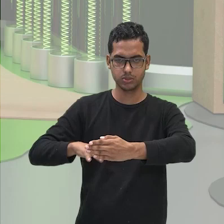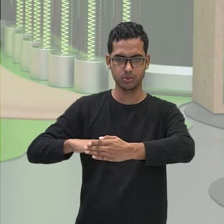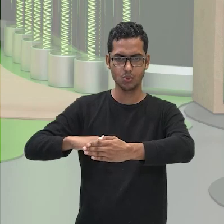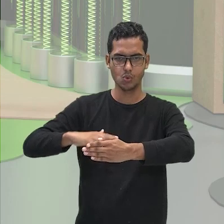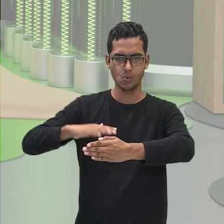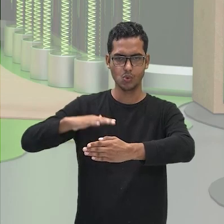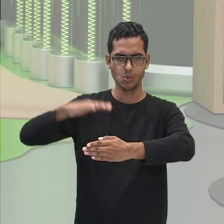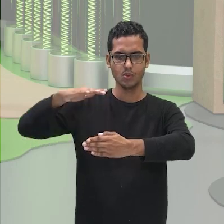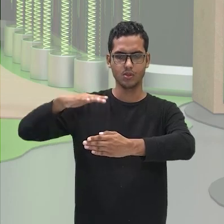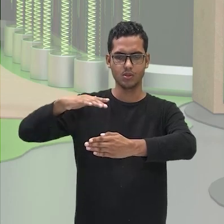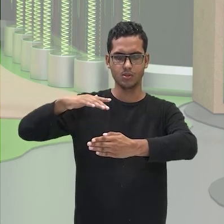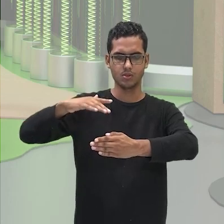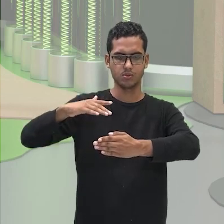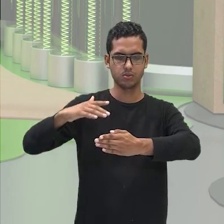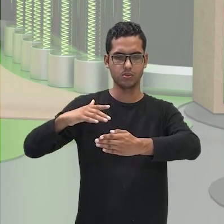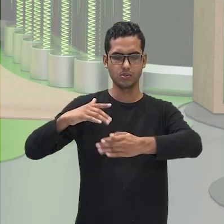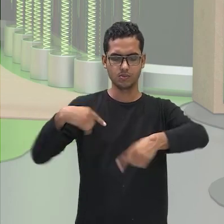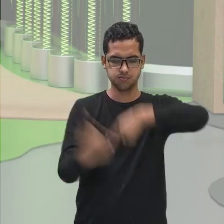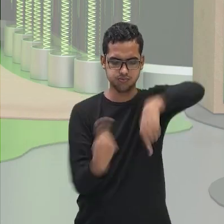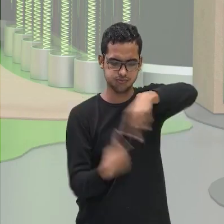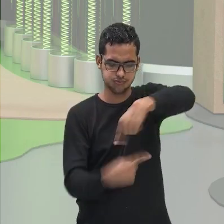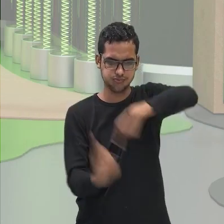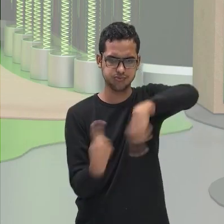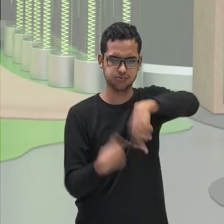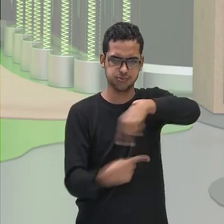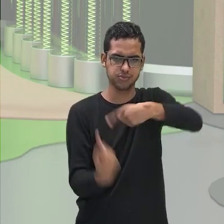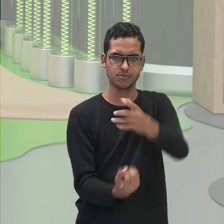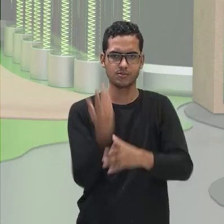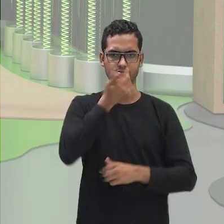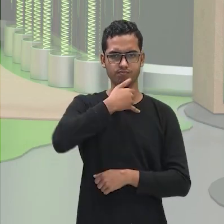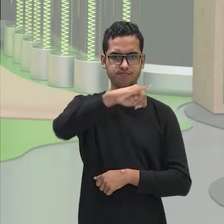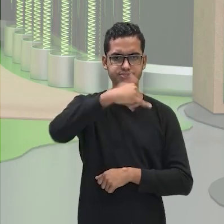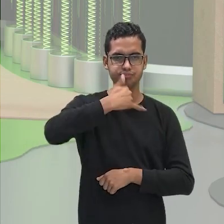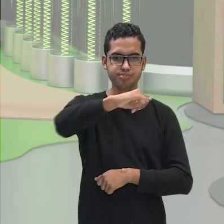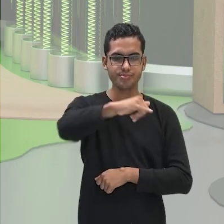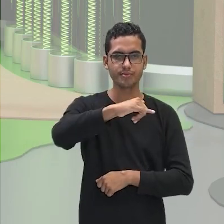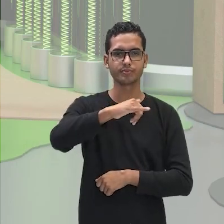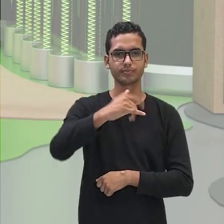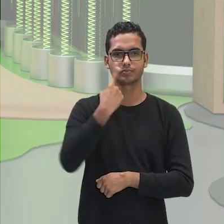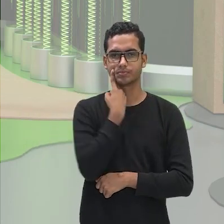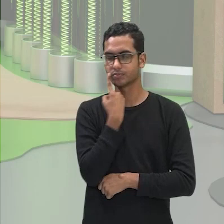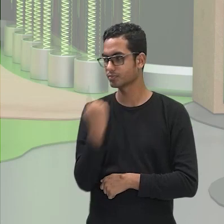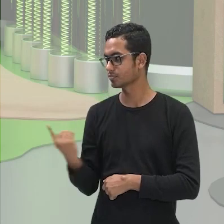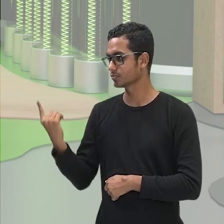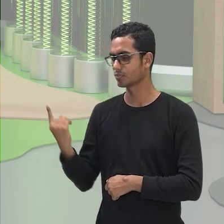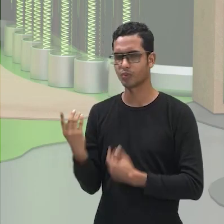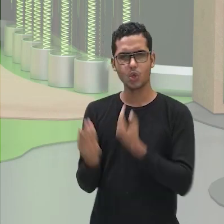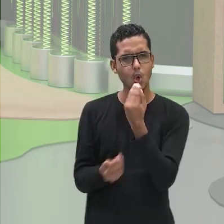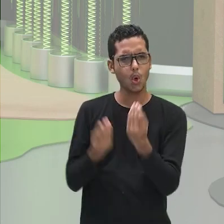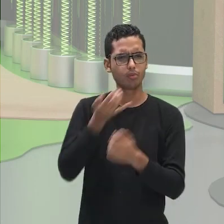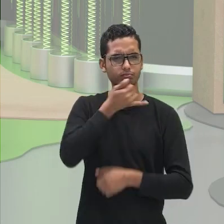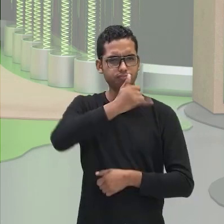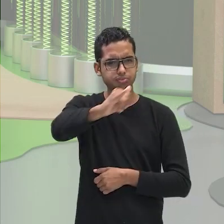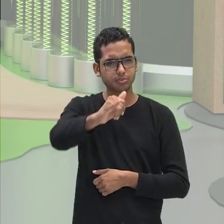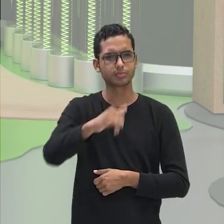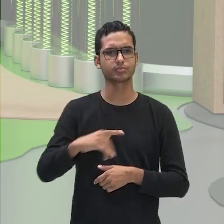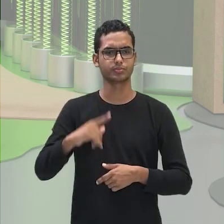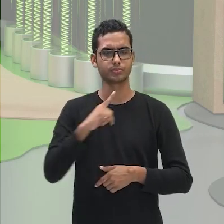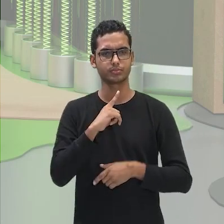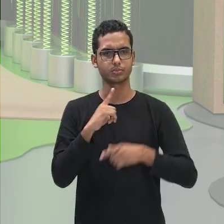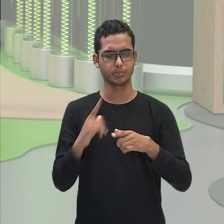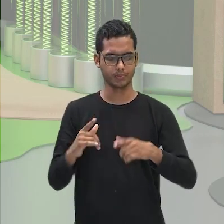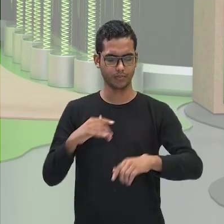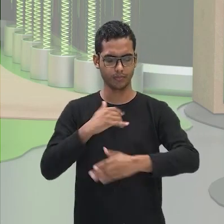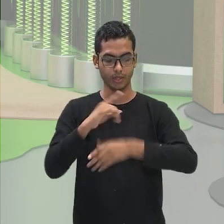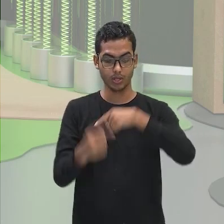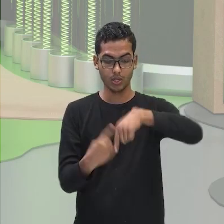energia para essas casas. Como que ela leva, né? A gente pode observar que tem aí essas redes aqui, ó, de postes, né? Tem essas